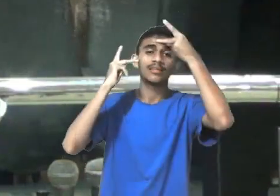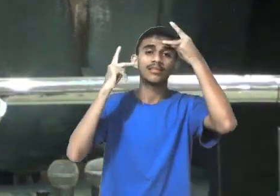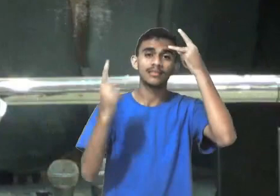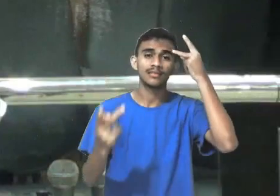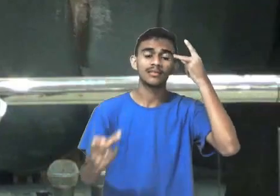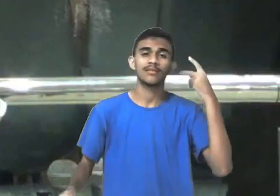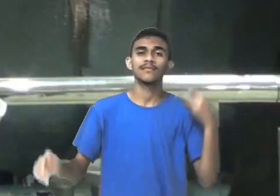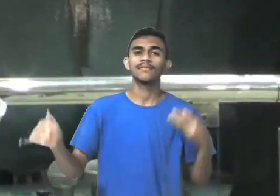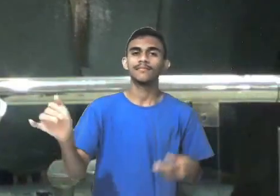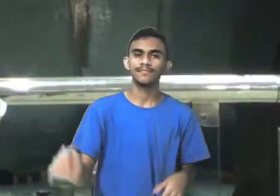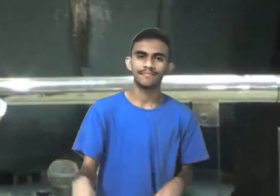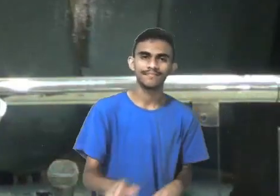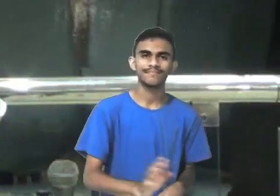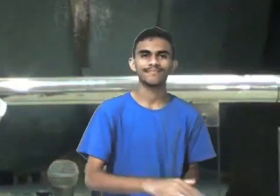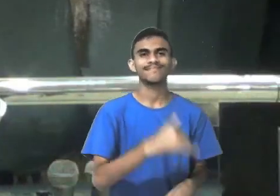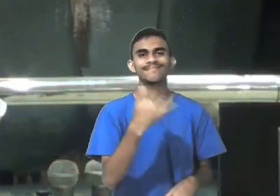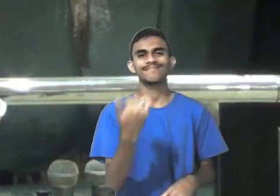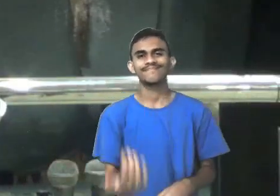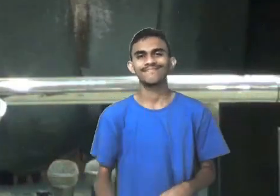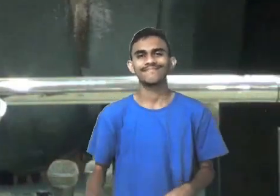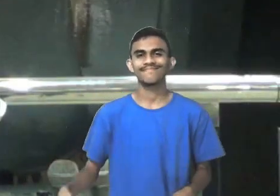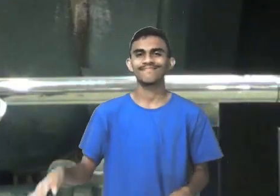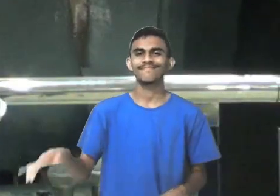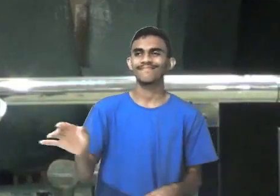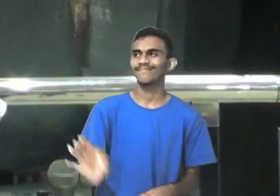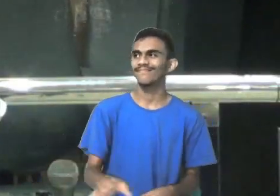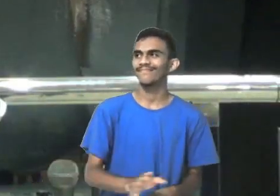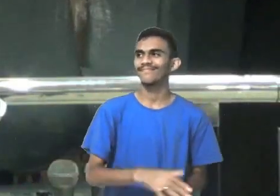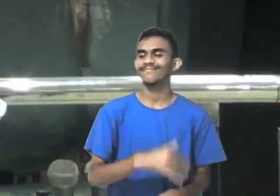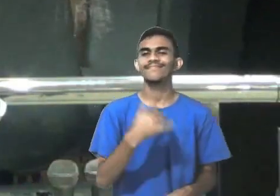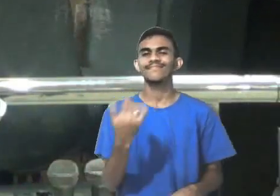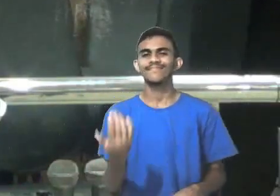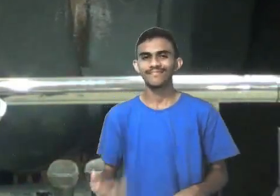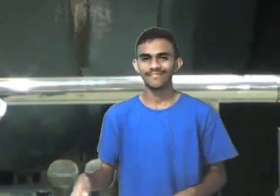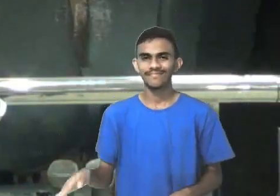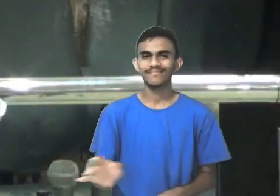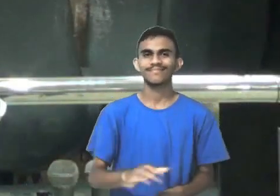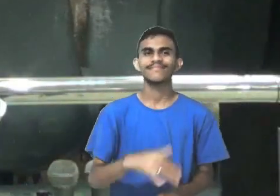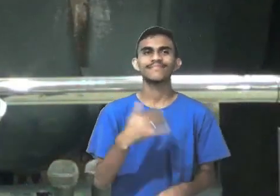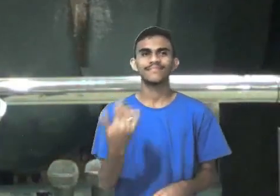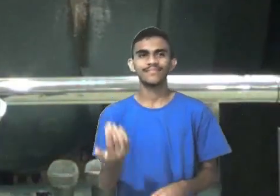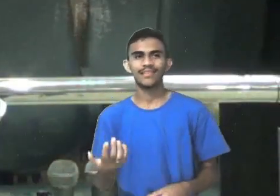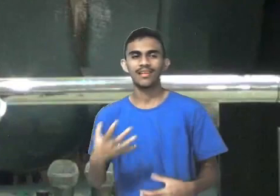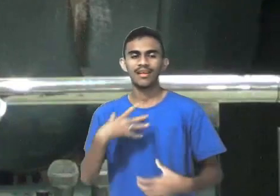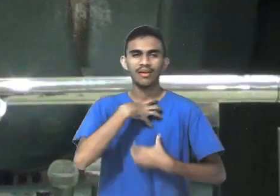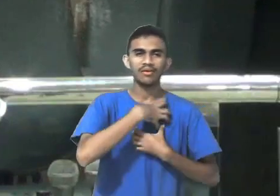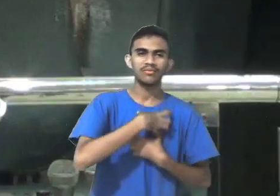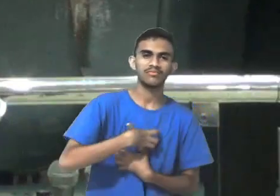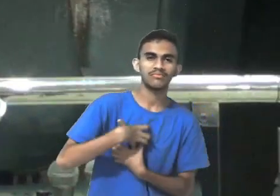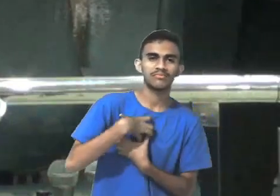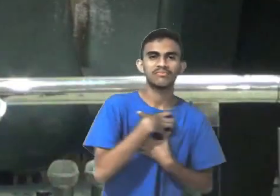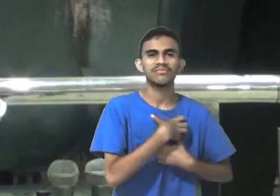abates, ó minha alma, e te